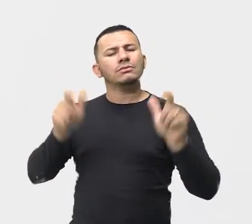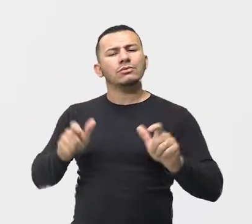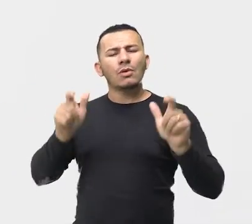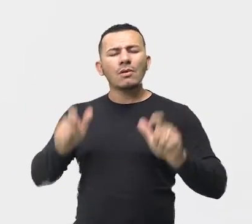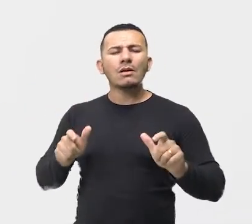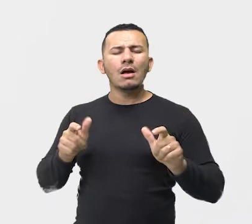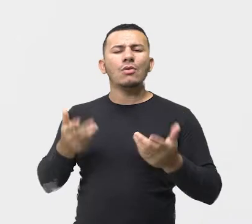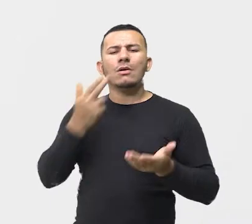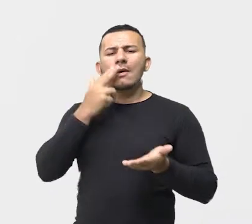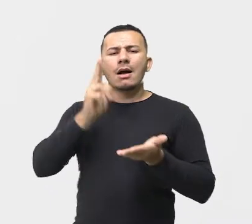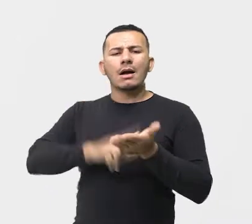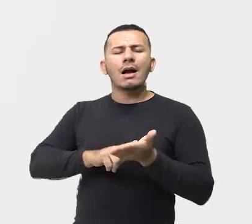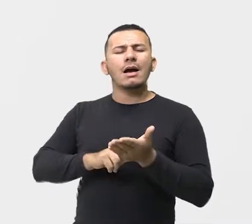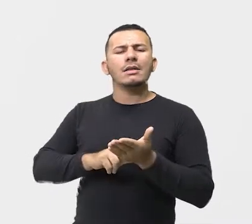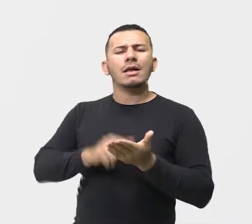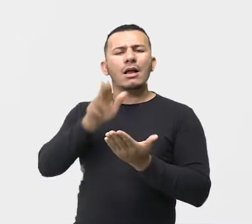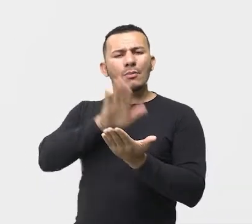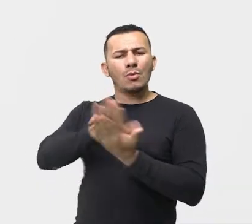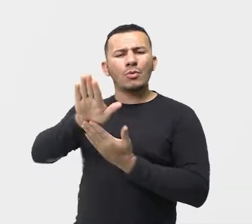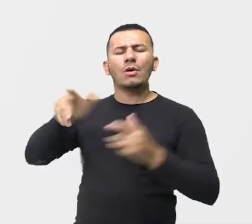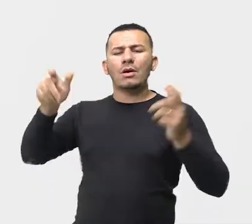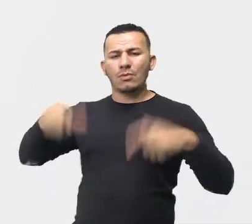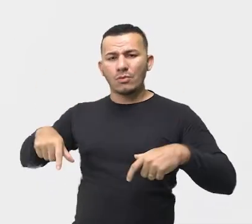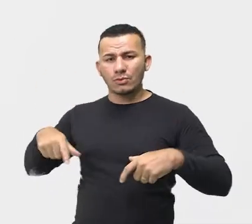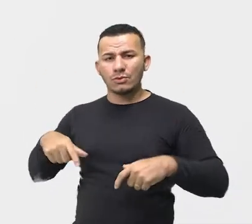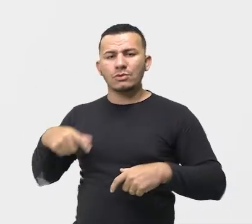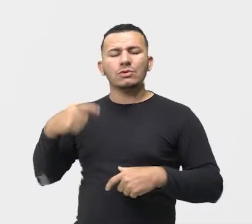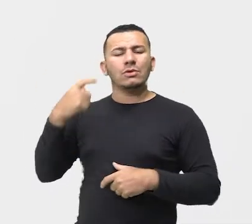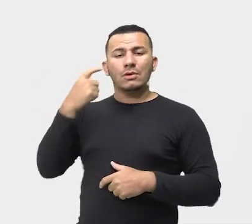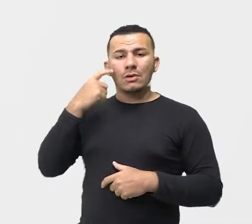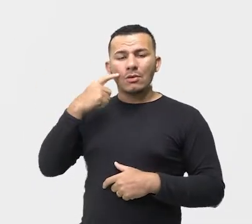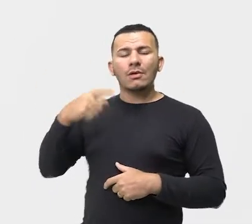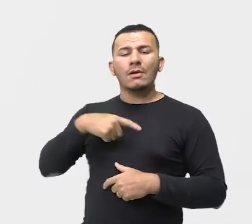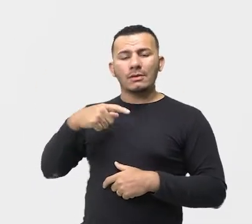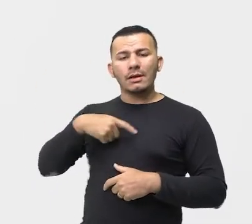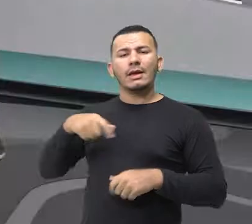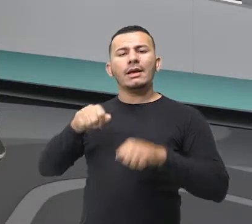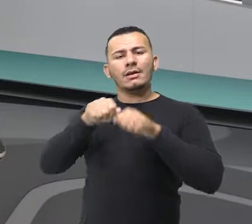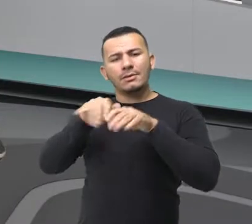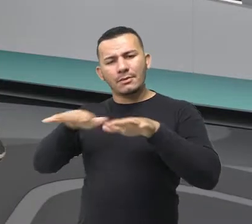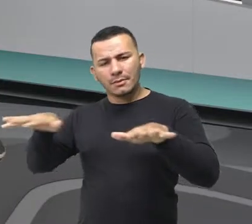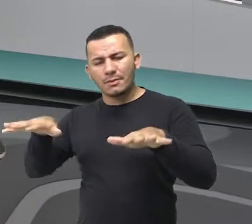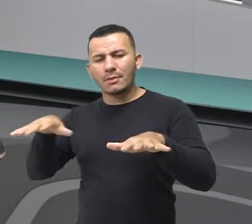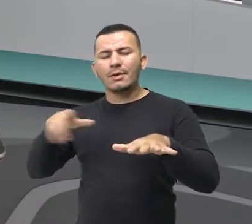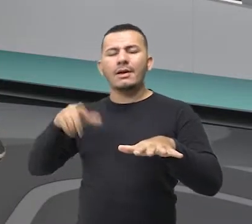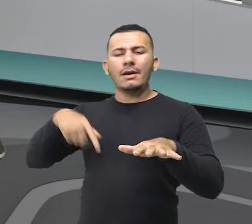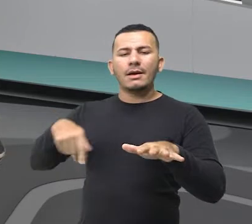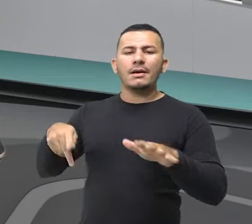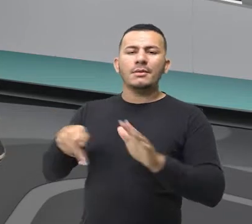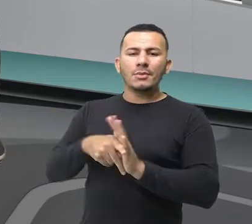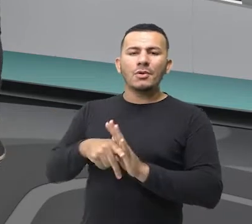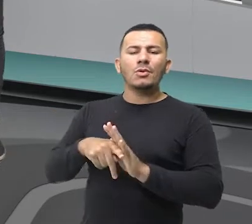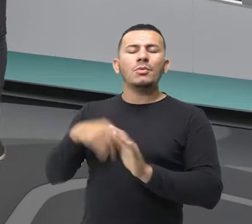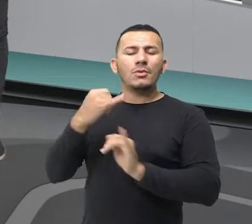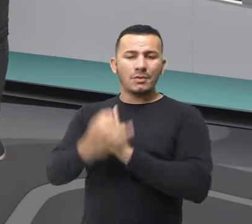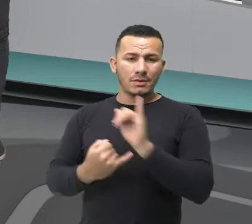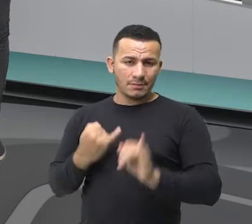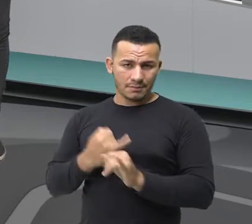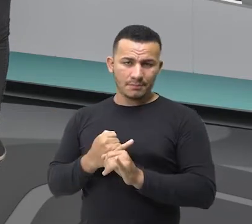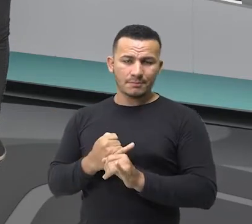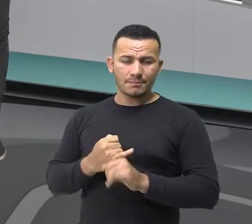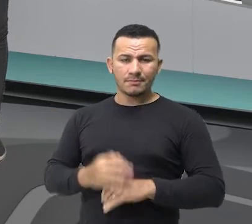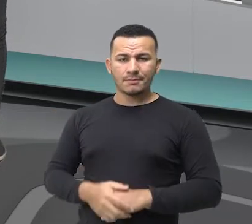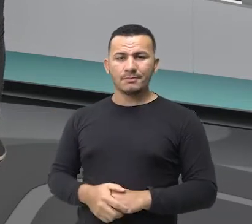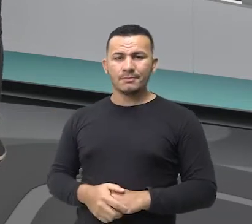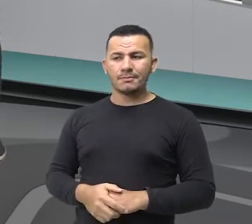local onde essa carta foi publicada observa que a nossa carta circula ou seja foi enviada por um meio virtual